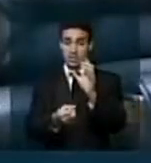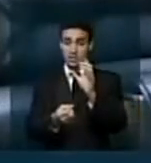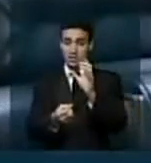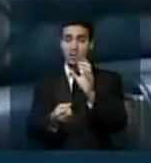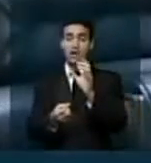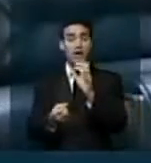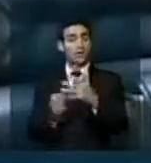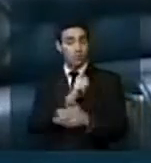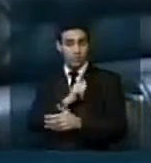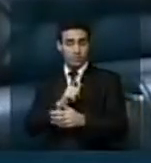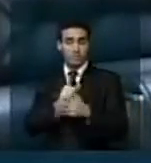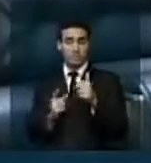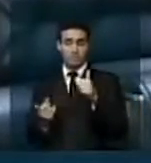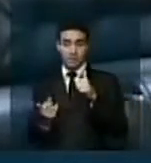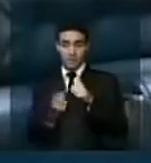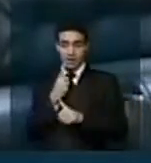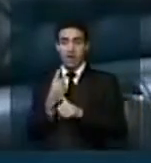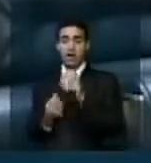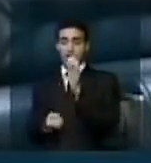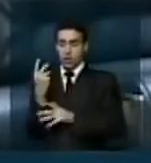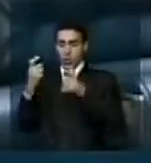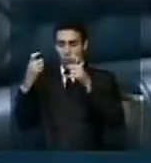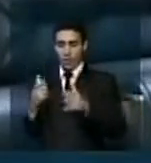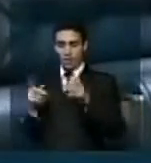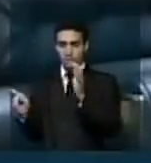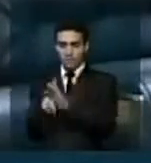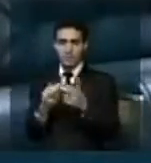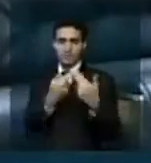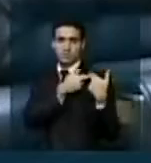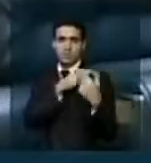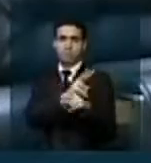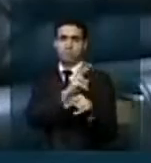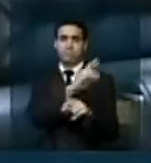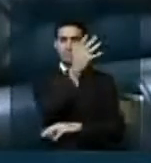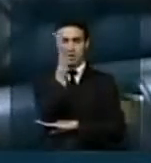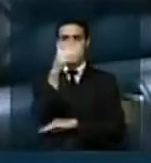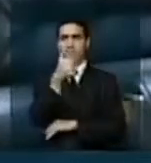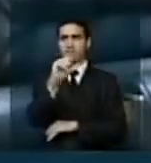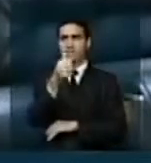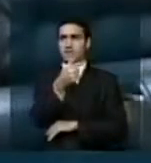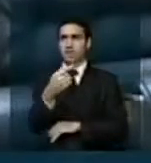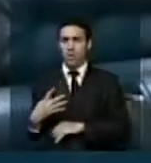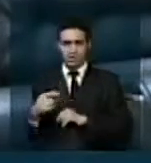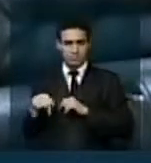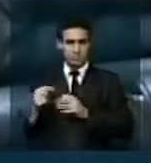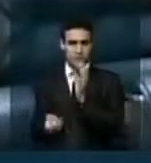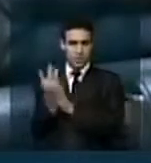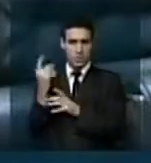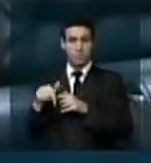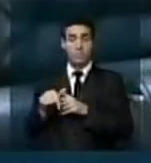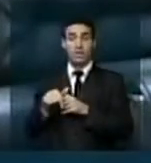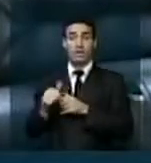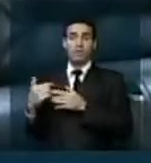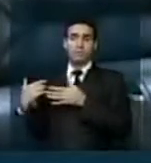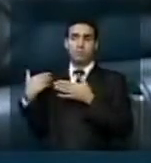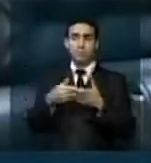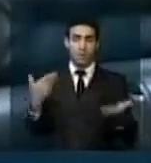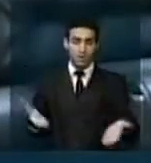para proteger o meio ambiente no país foi em 1974. De lá para cá muitas coisas